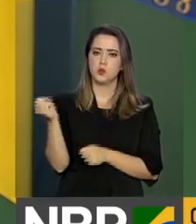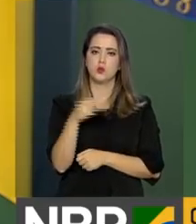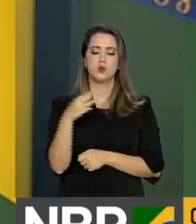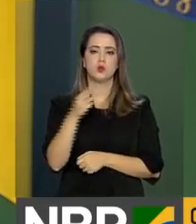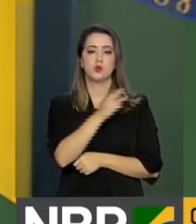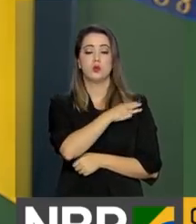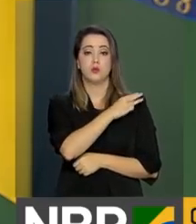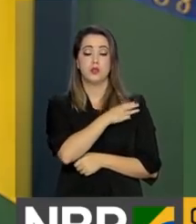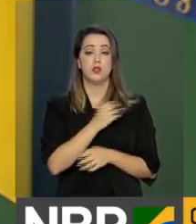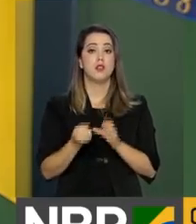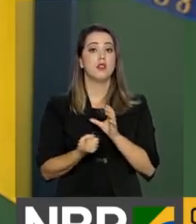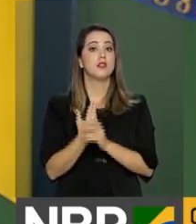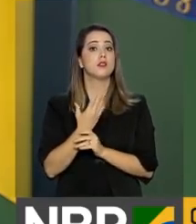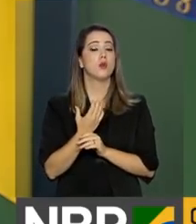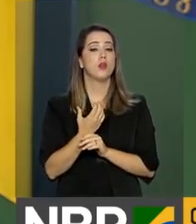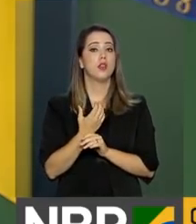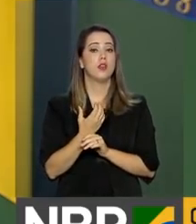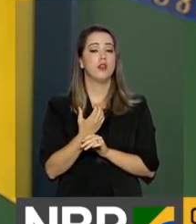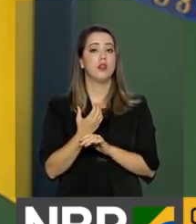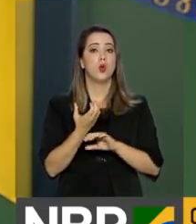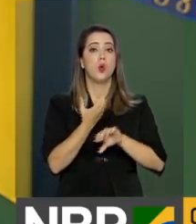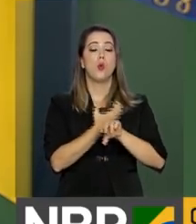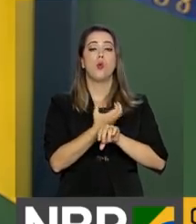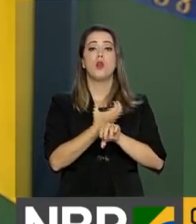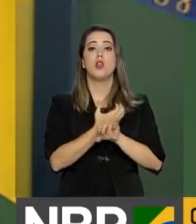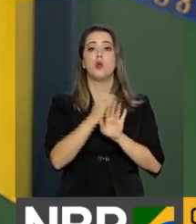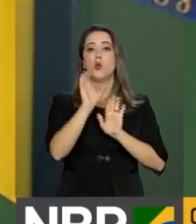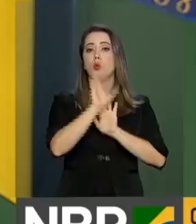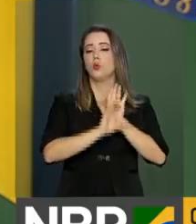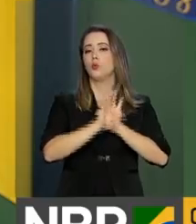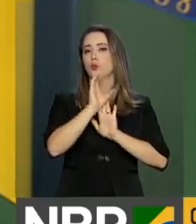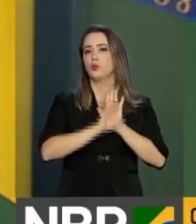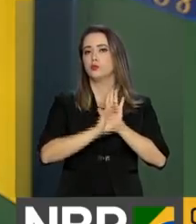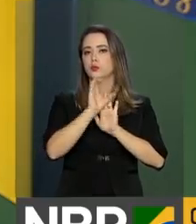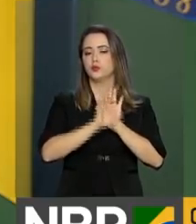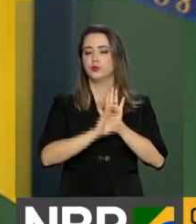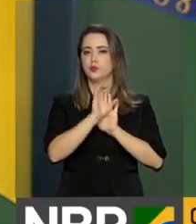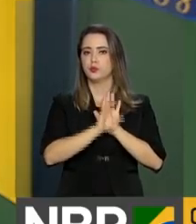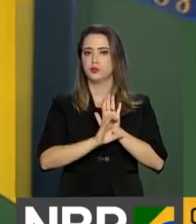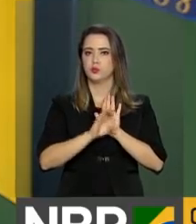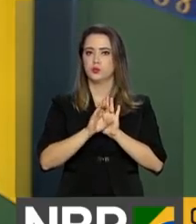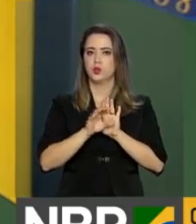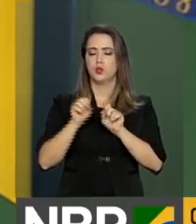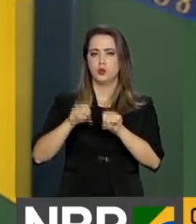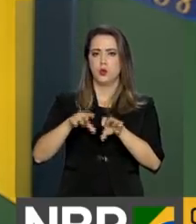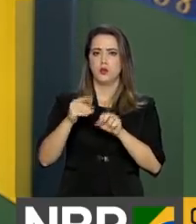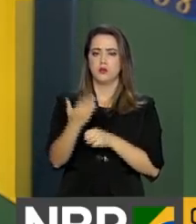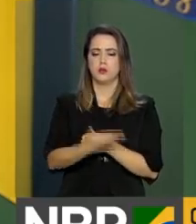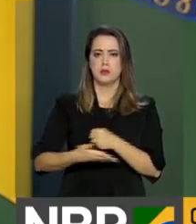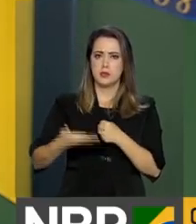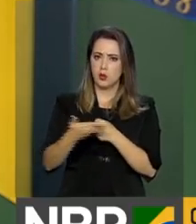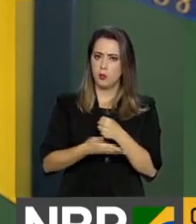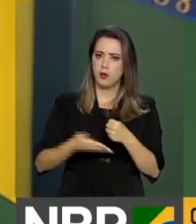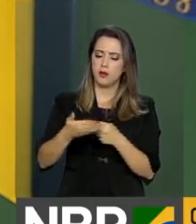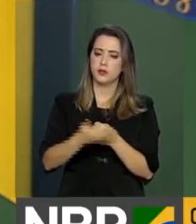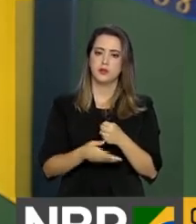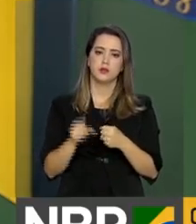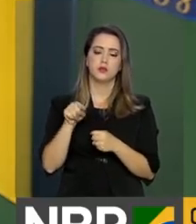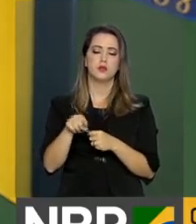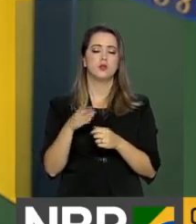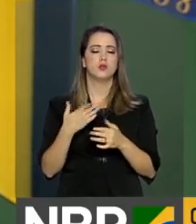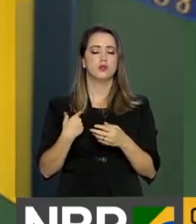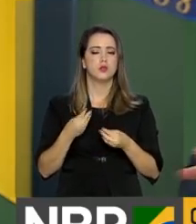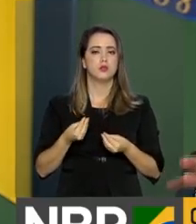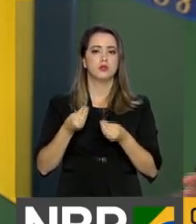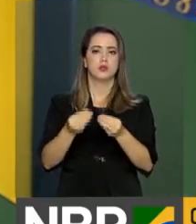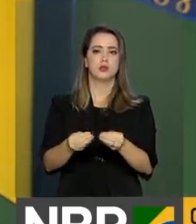base comum curricular no ensino básico, onde se estabelece, né, oportunidades de aprendizado